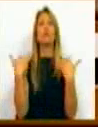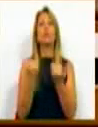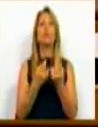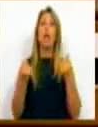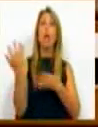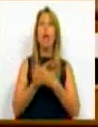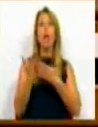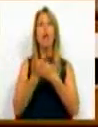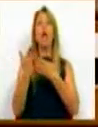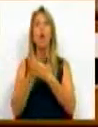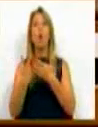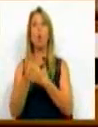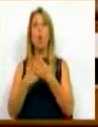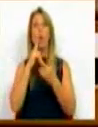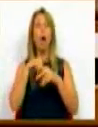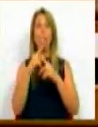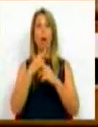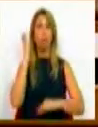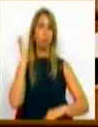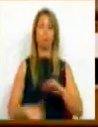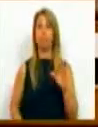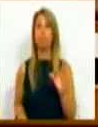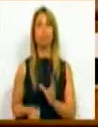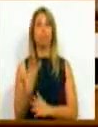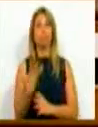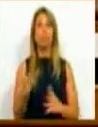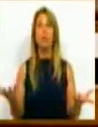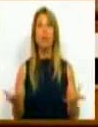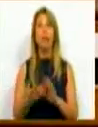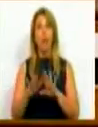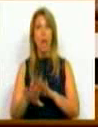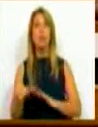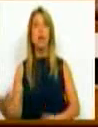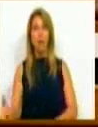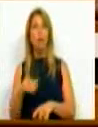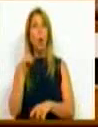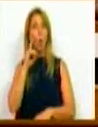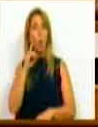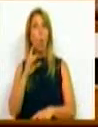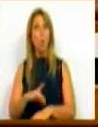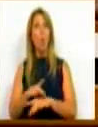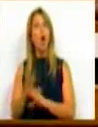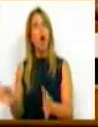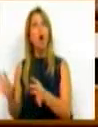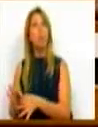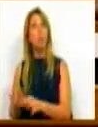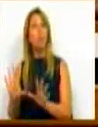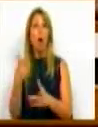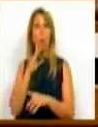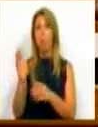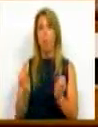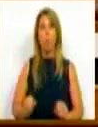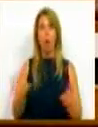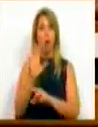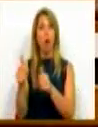espontânea que a direita defende como bastante e como redentora, mas que, quando desacompanhada da ação dos